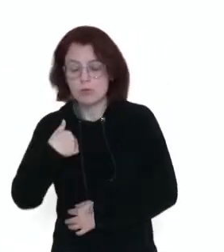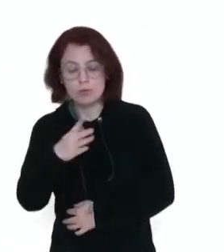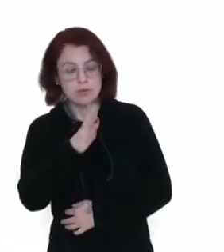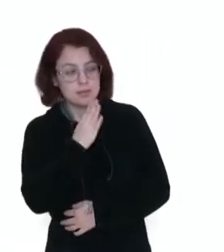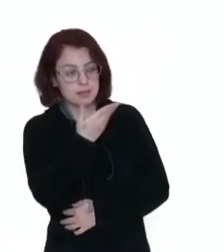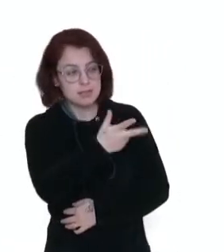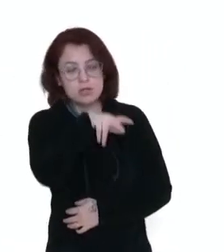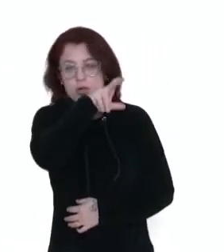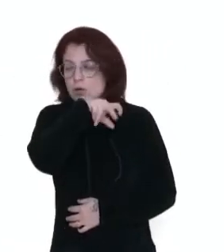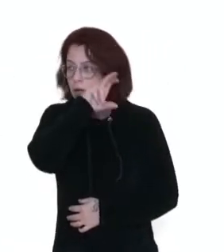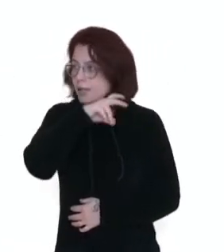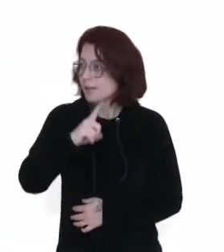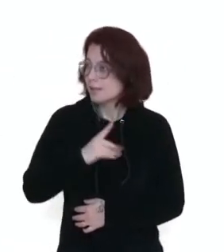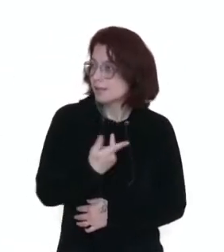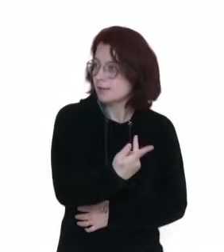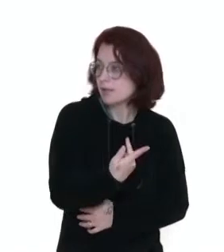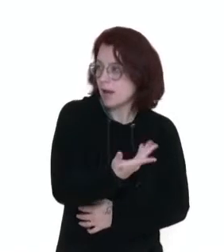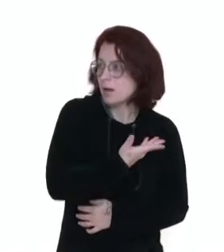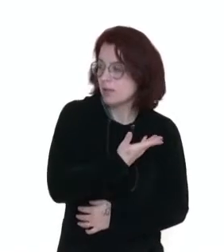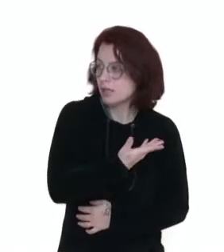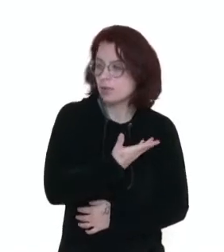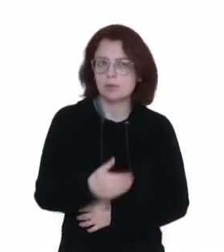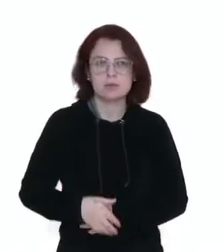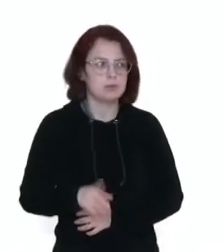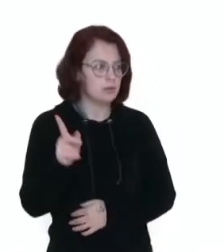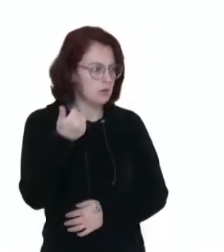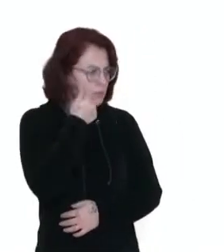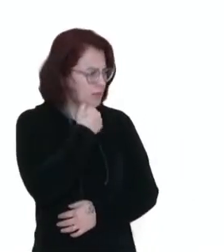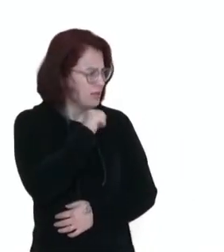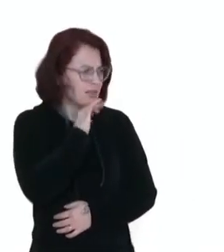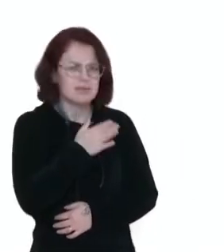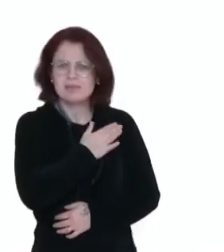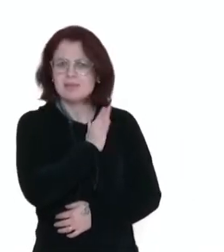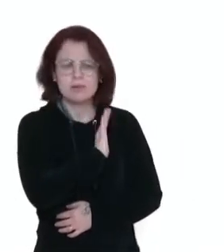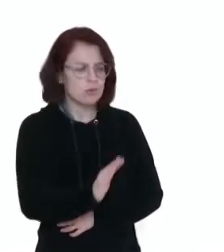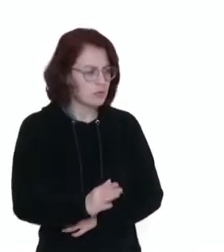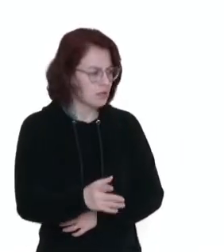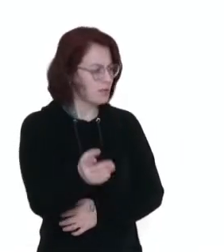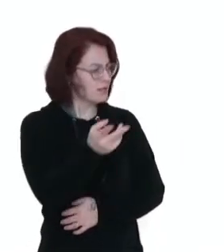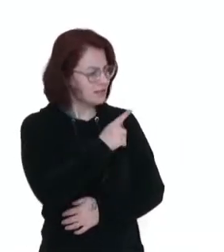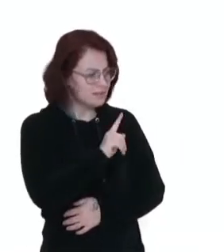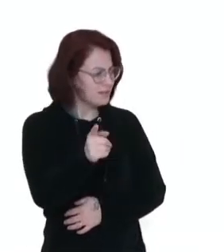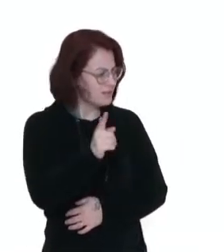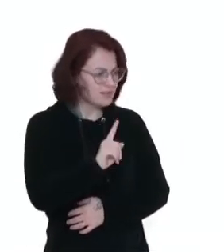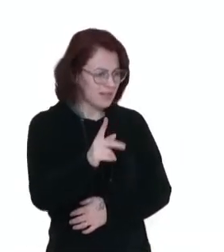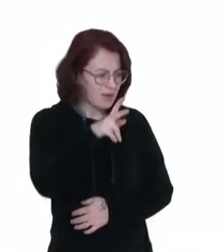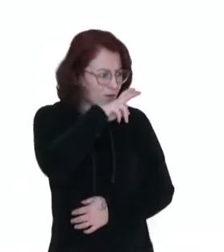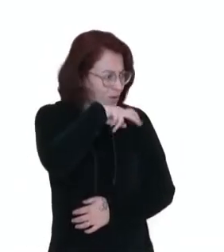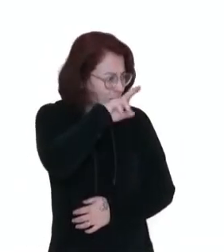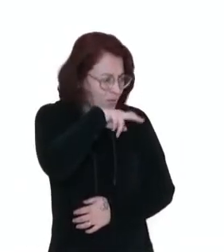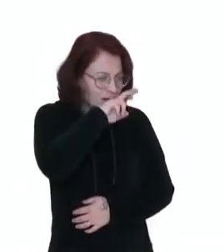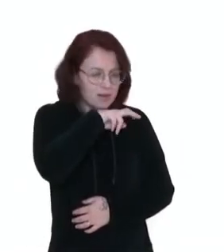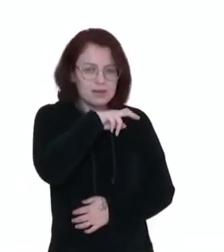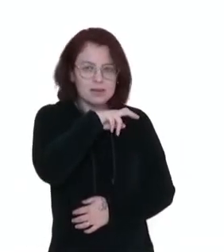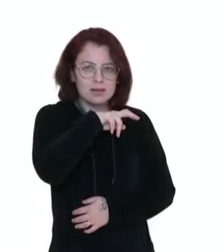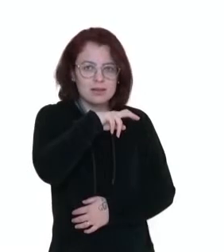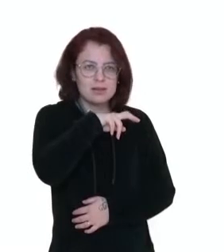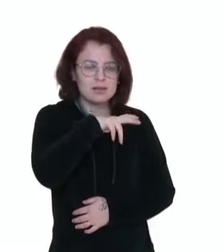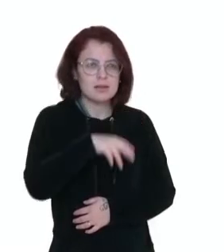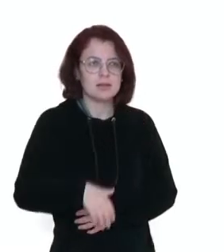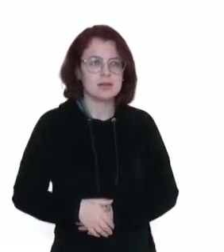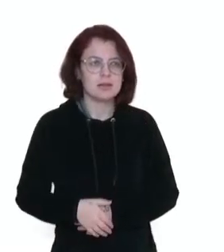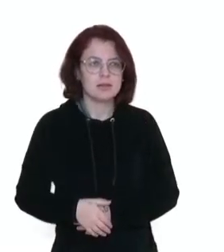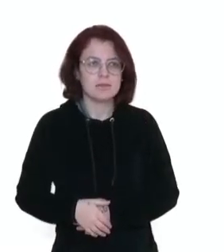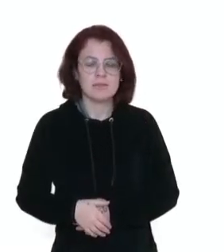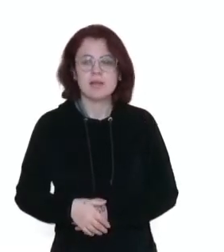uma cobrinha e ficaram amigos. Sua mãe não gostou e falou. A cobra, quando chegou em